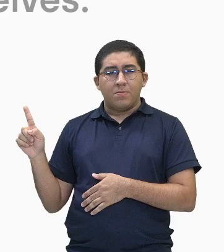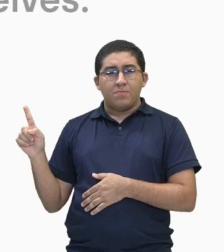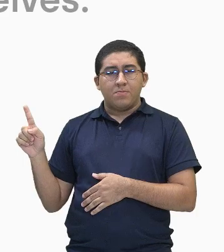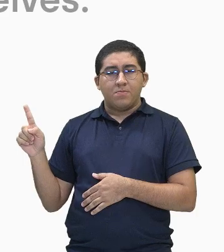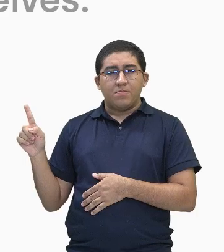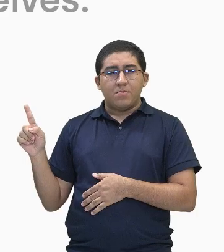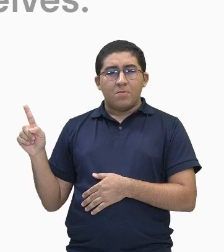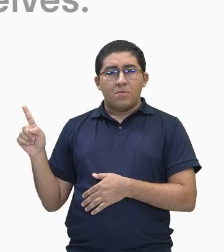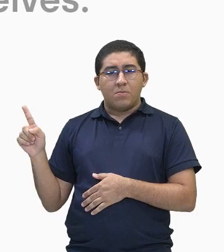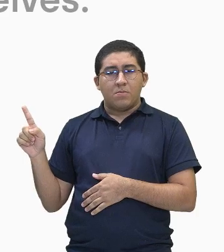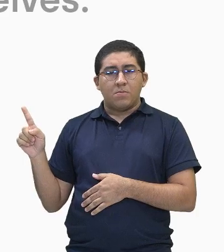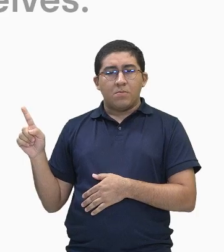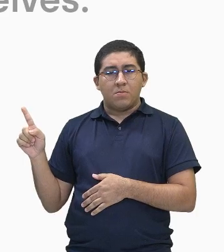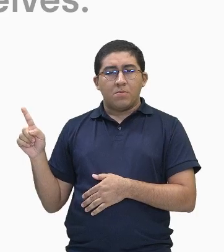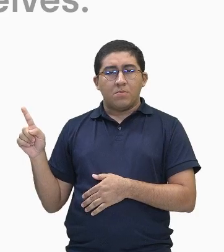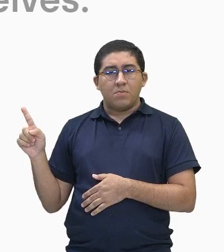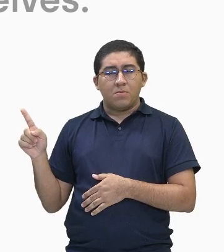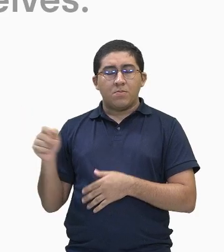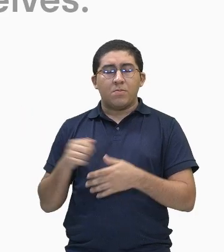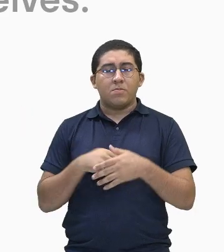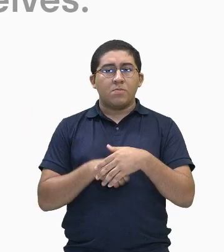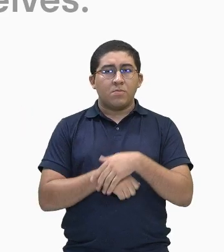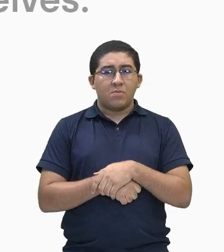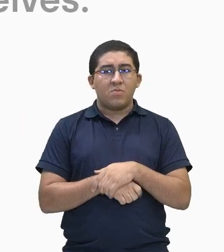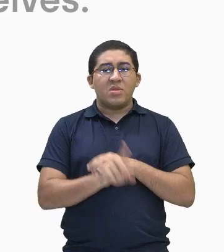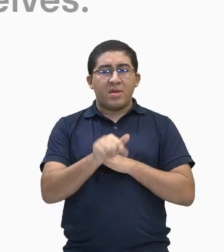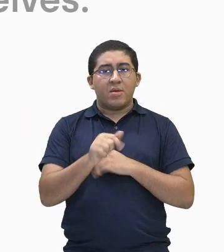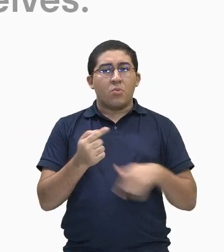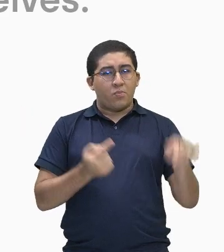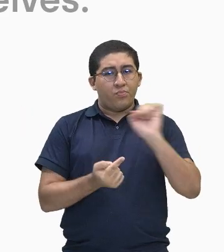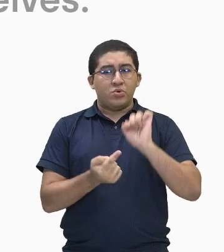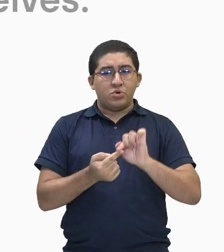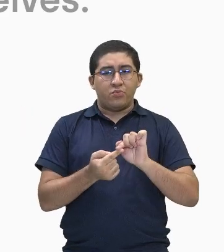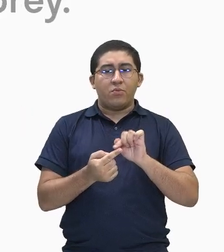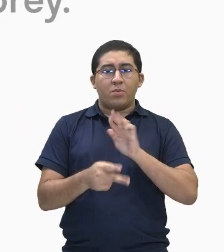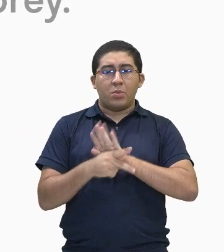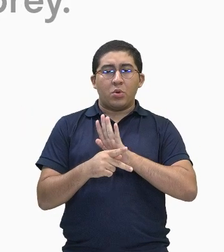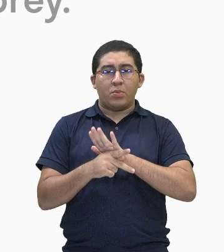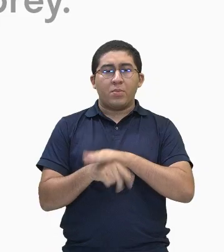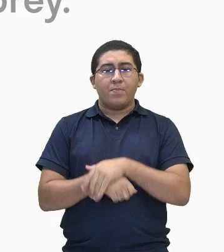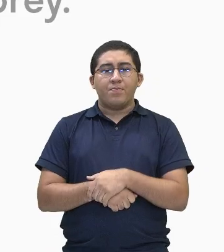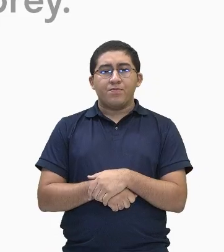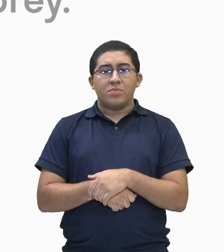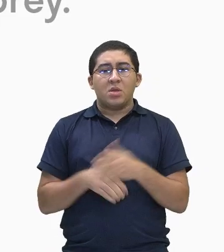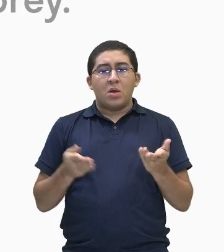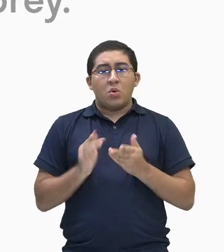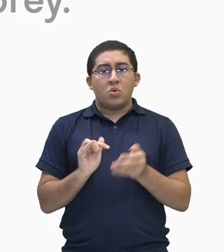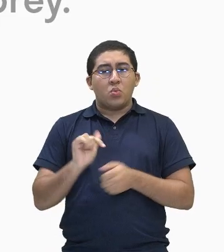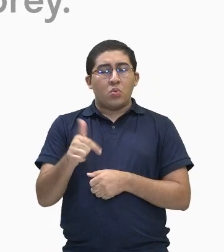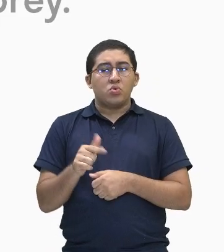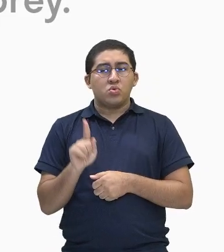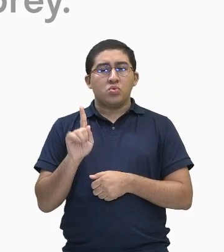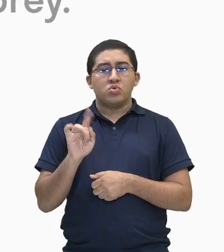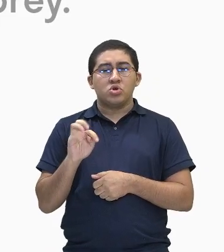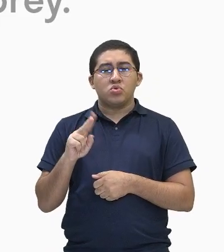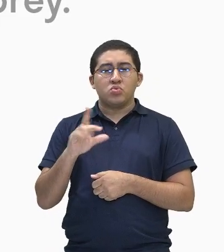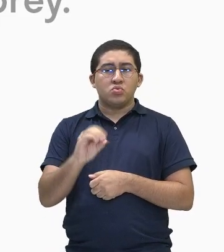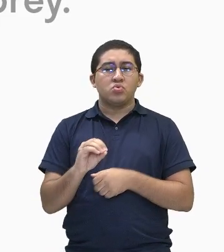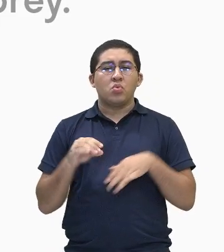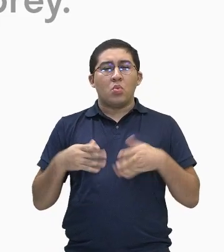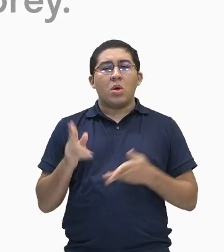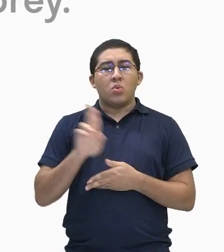usado para propósito objetivo. Vamos usar agora o gerúndio. Vejam como é que usaremos. Para